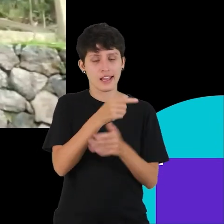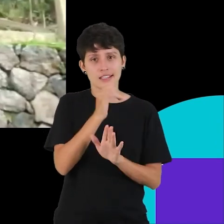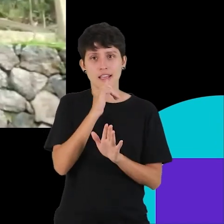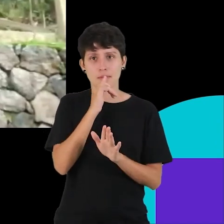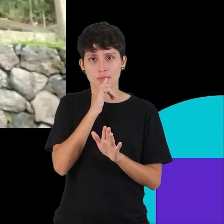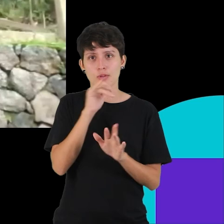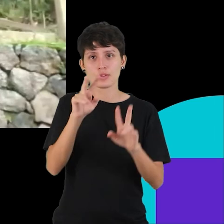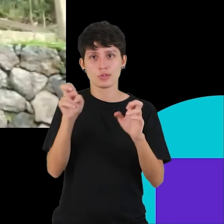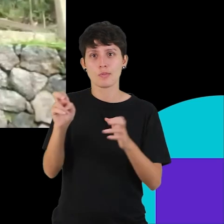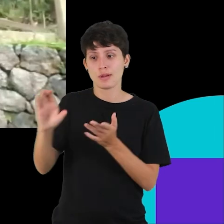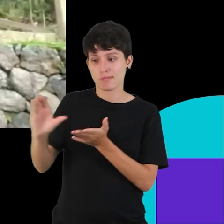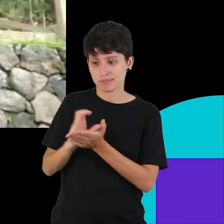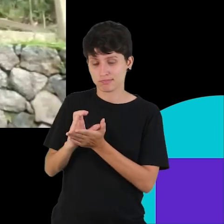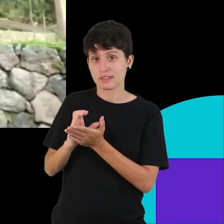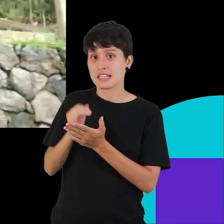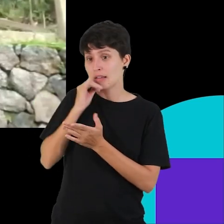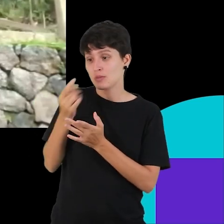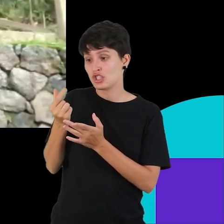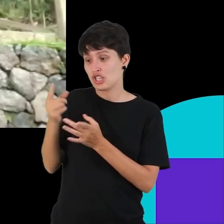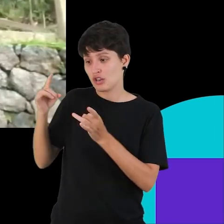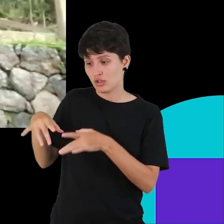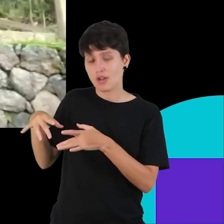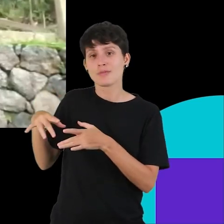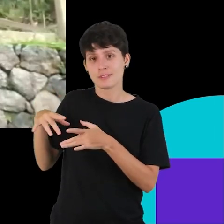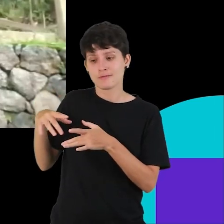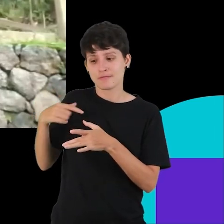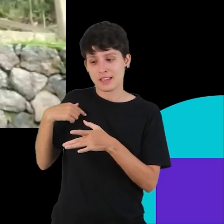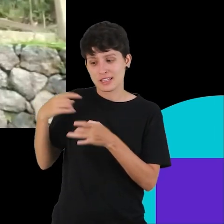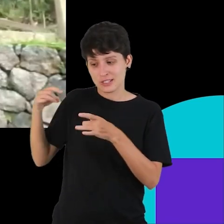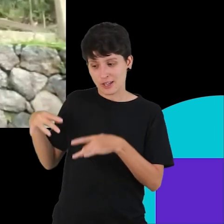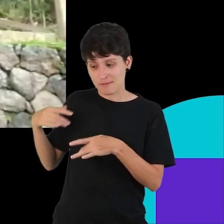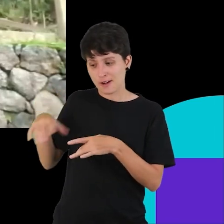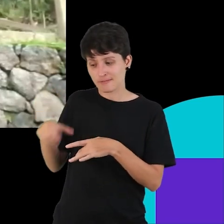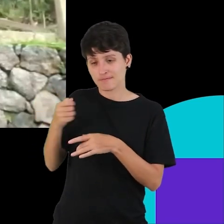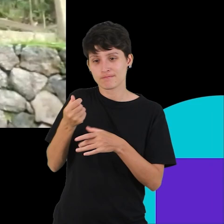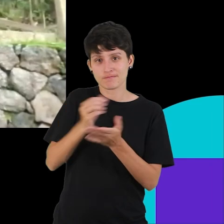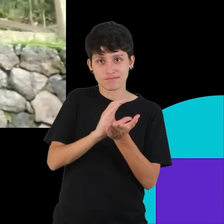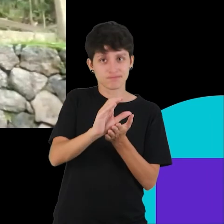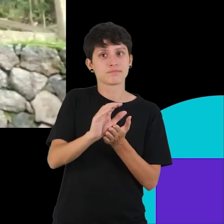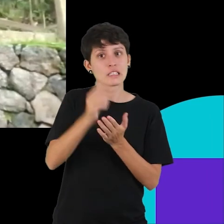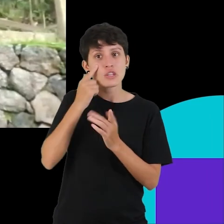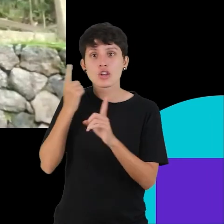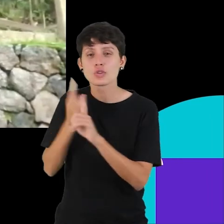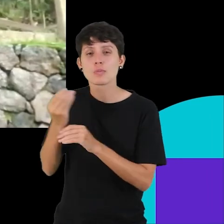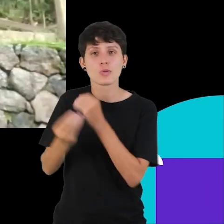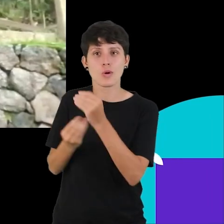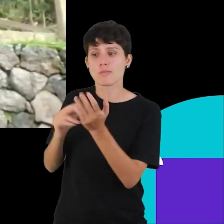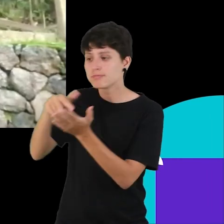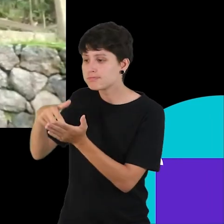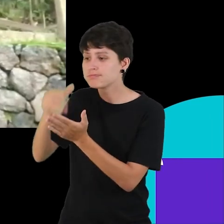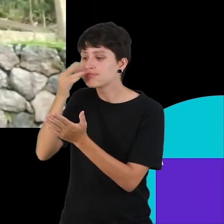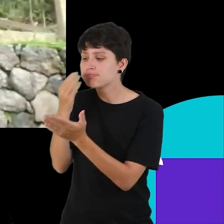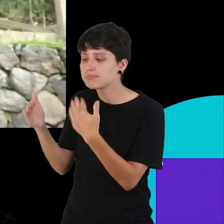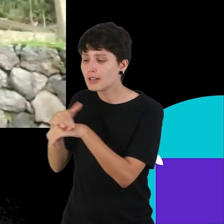que foi esse reinvestimento. E isso deu um insight para a gente de falar, entendi, então a estratégia que as próprias pessoas utilizariam para